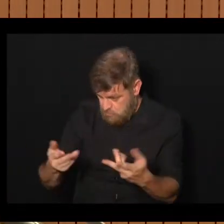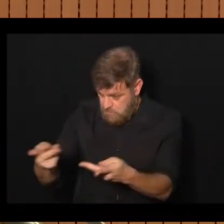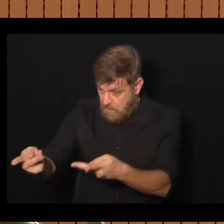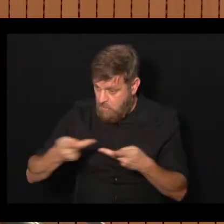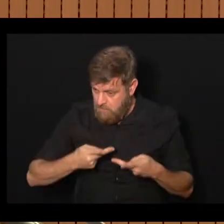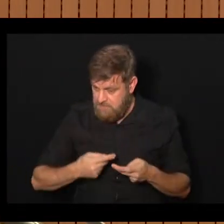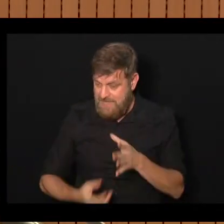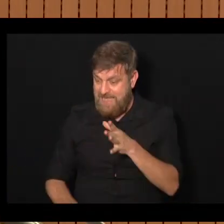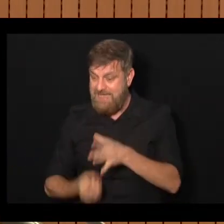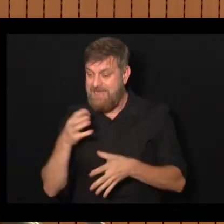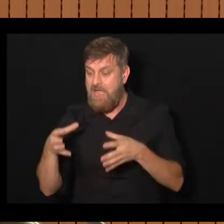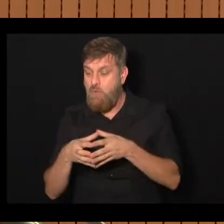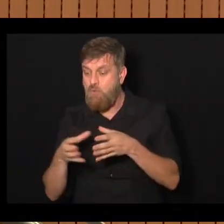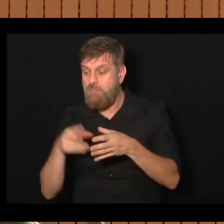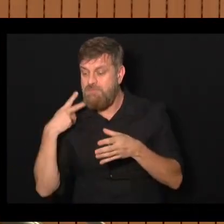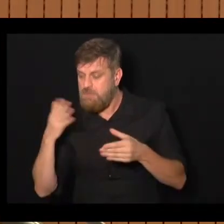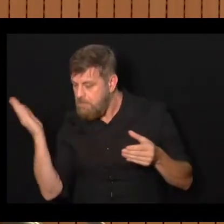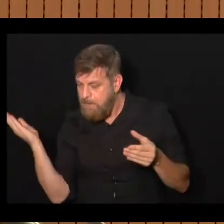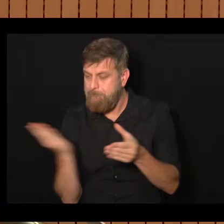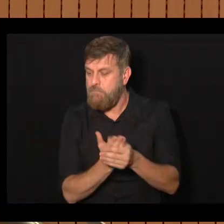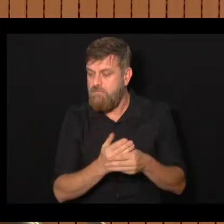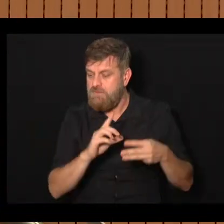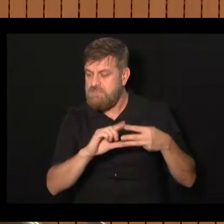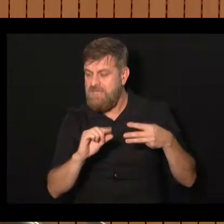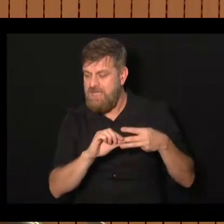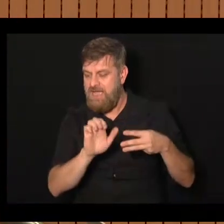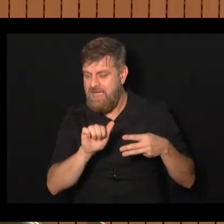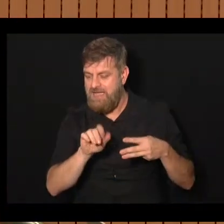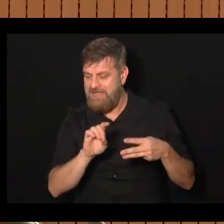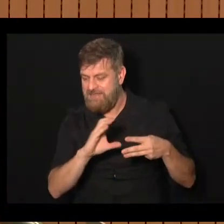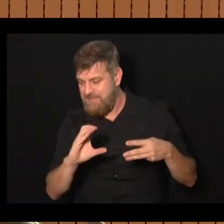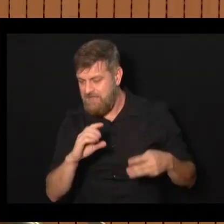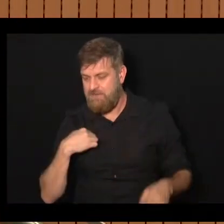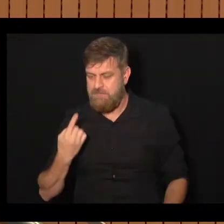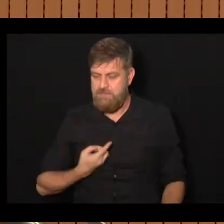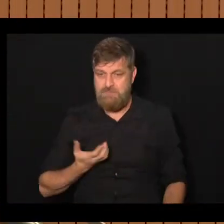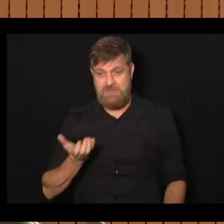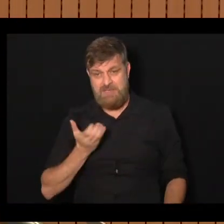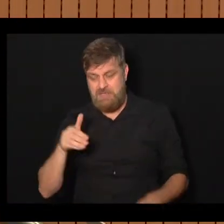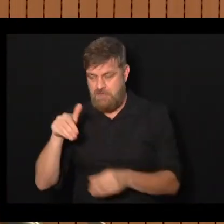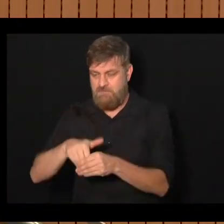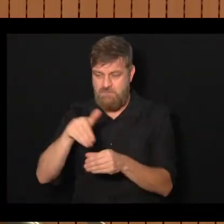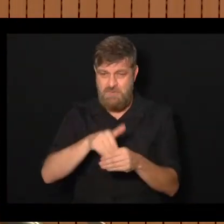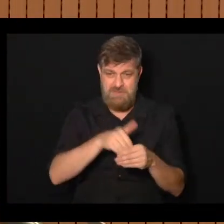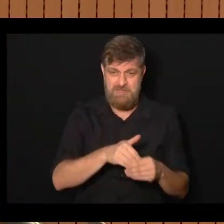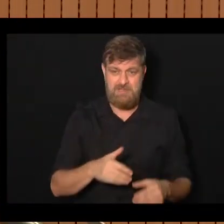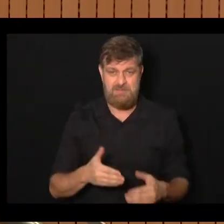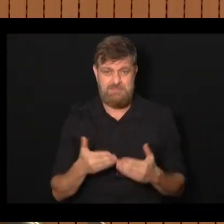assinem a CPI da Endec. Nós tentamos aqui fazer algumas CPs, foram reprovadas pela